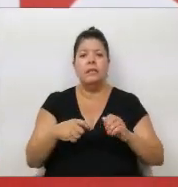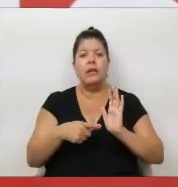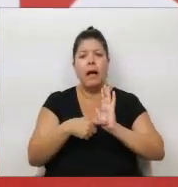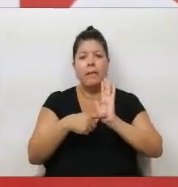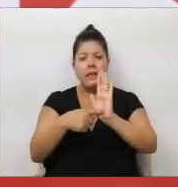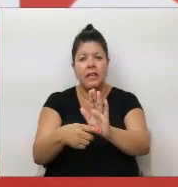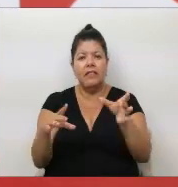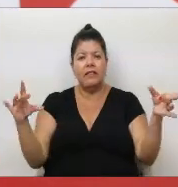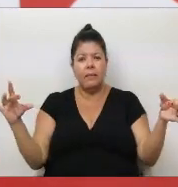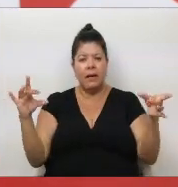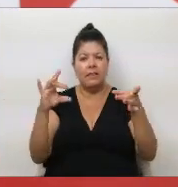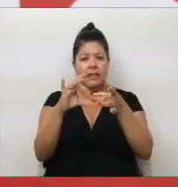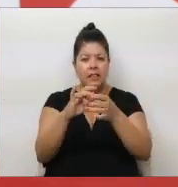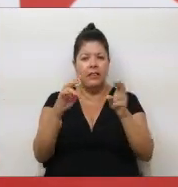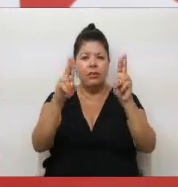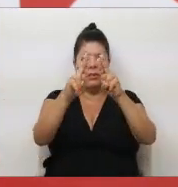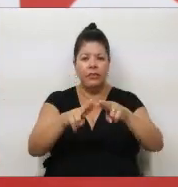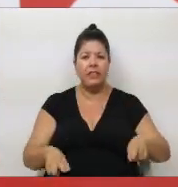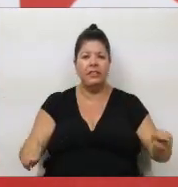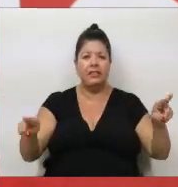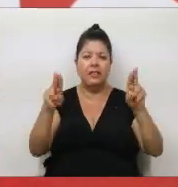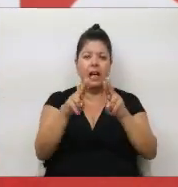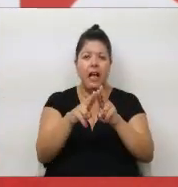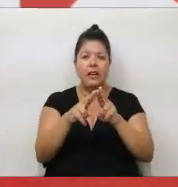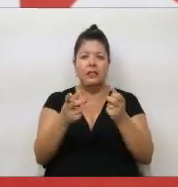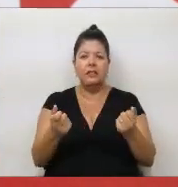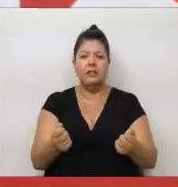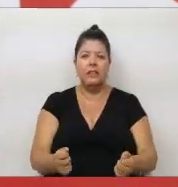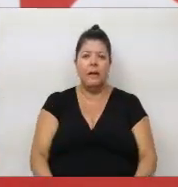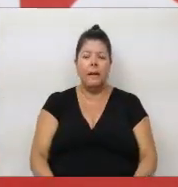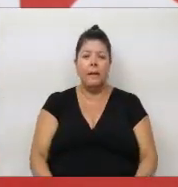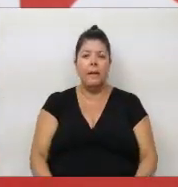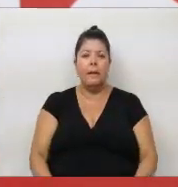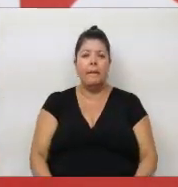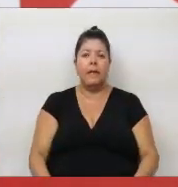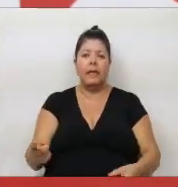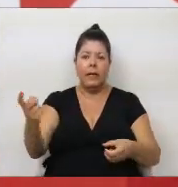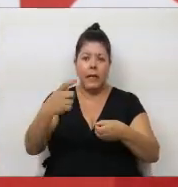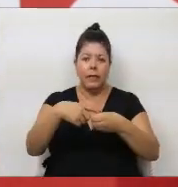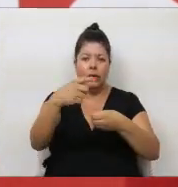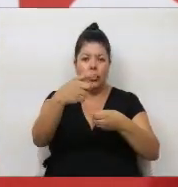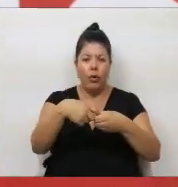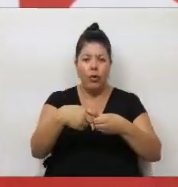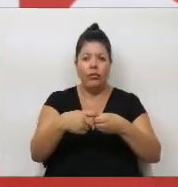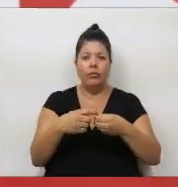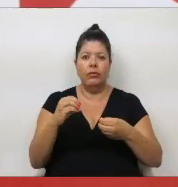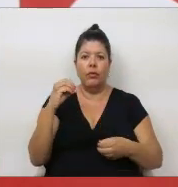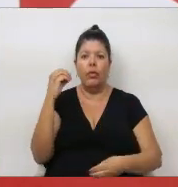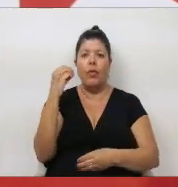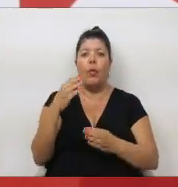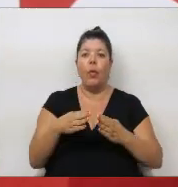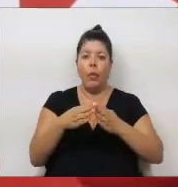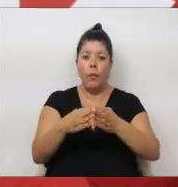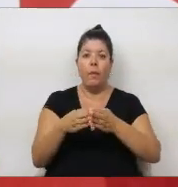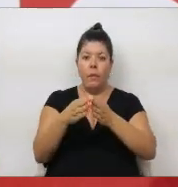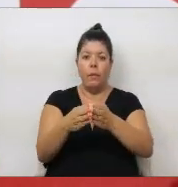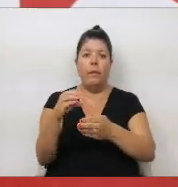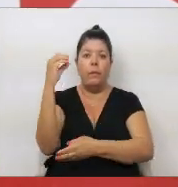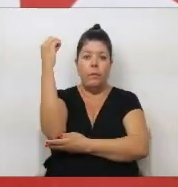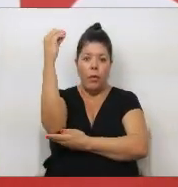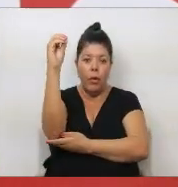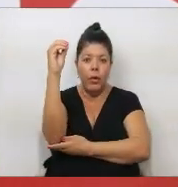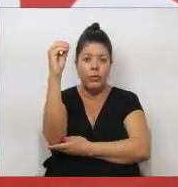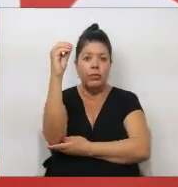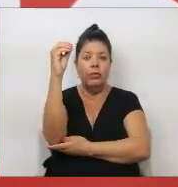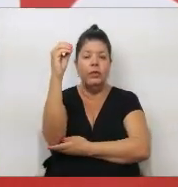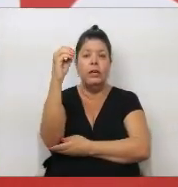disse, com as universidades, para que, e aí entra de novo o Porto, que tem qualidade, que arrecada